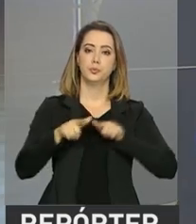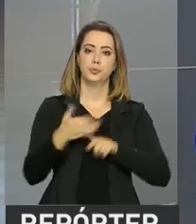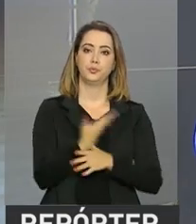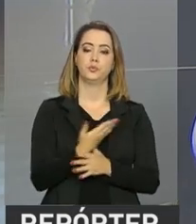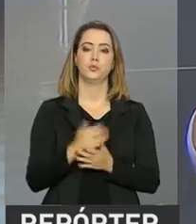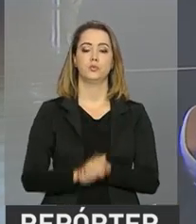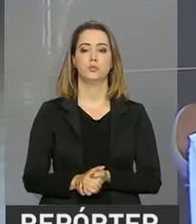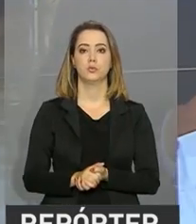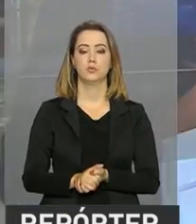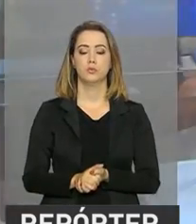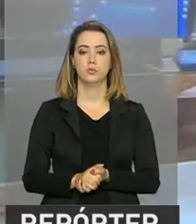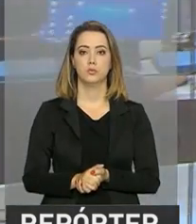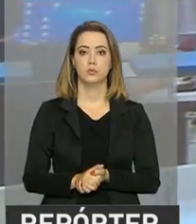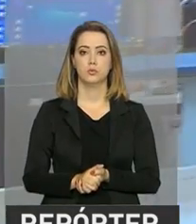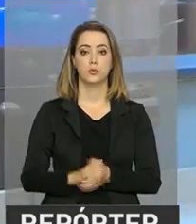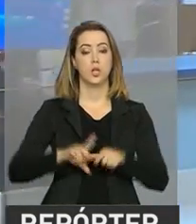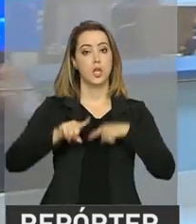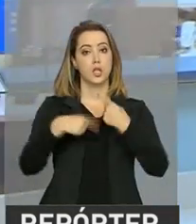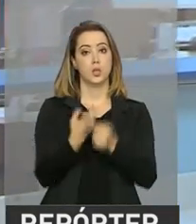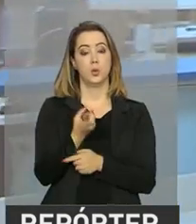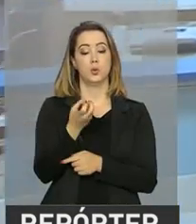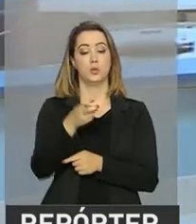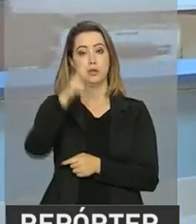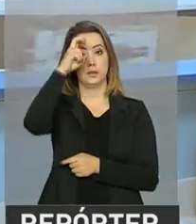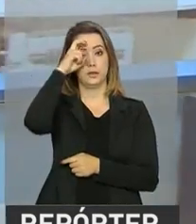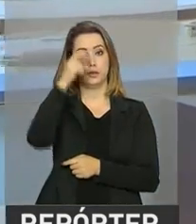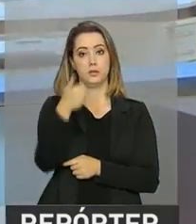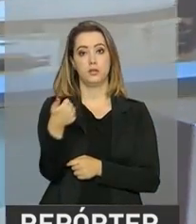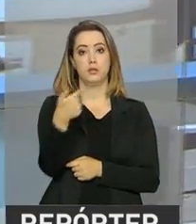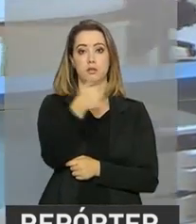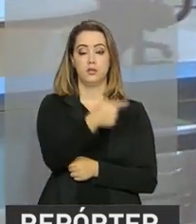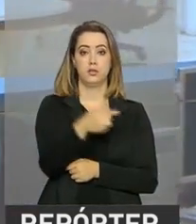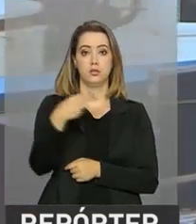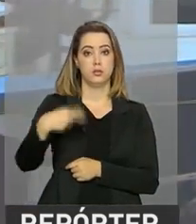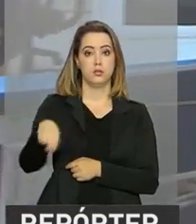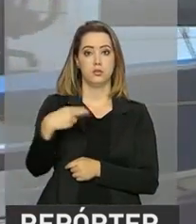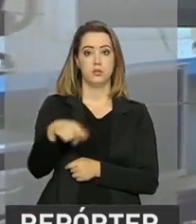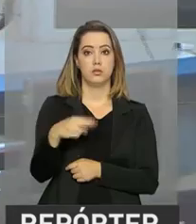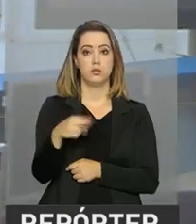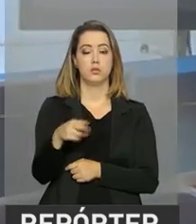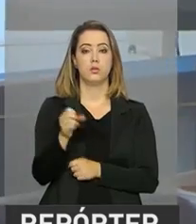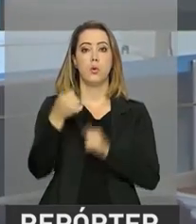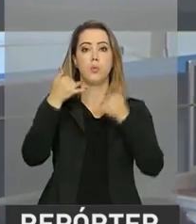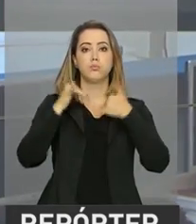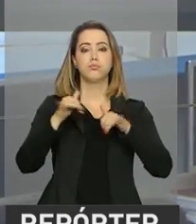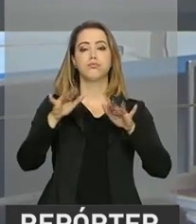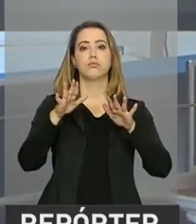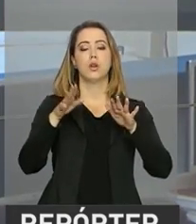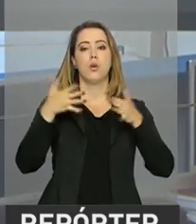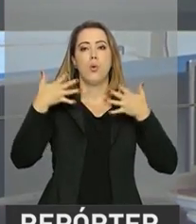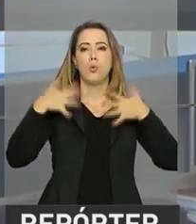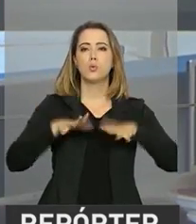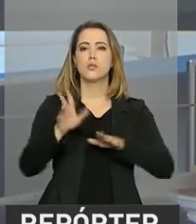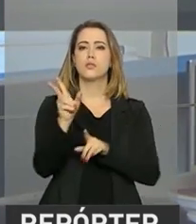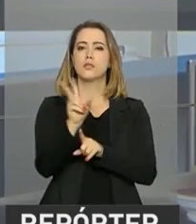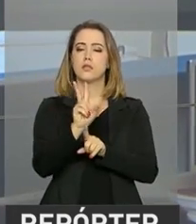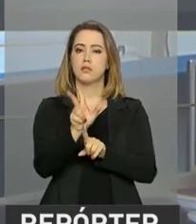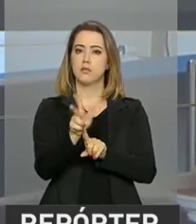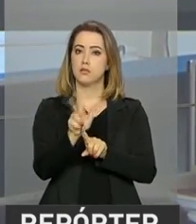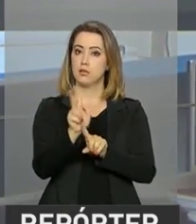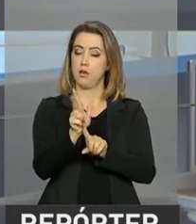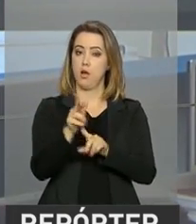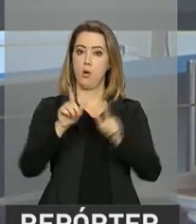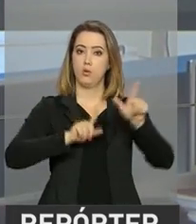você. E na próxima quinta-feira, 17 de novembro, o sinal analógico de TV vai ser desligado no Distrito